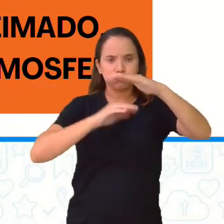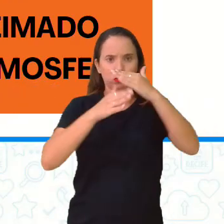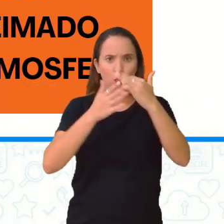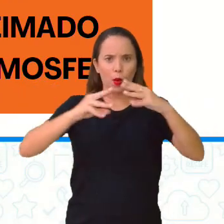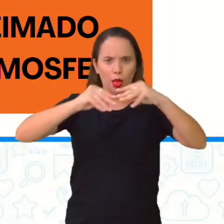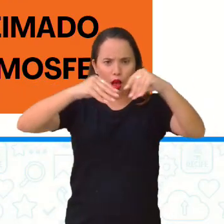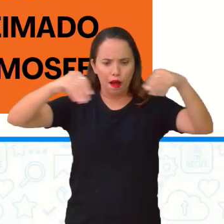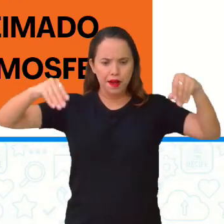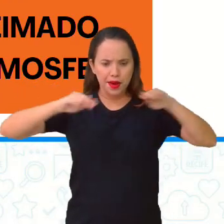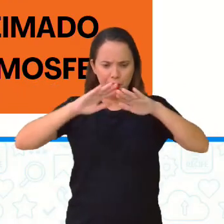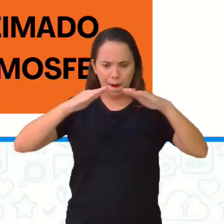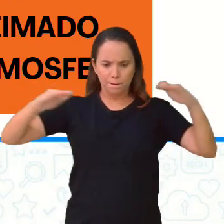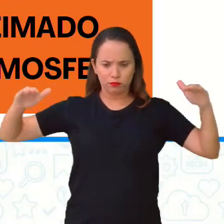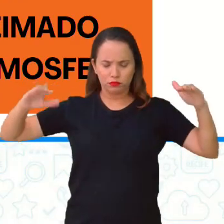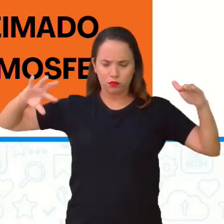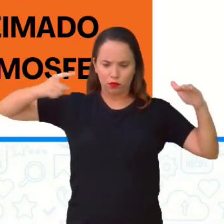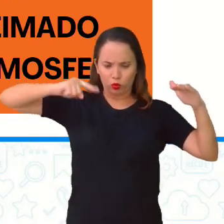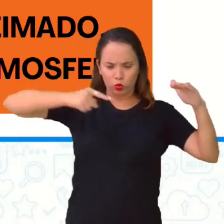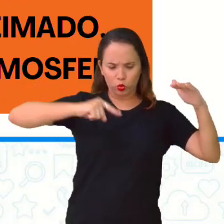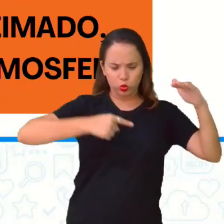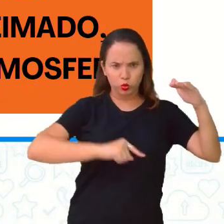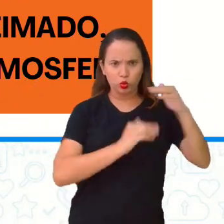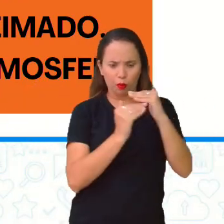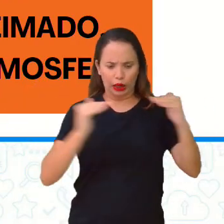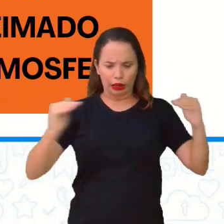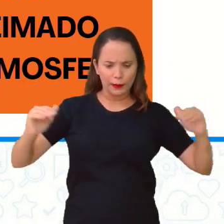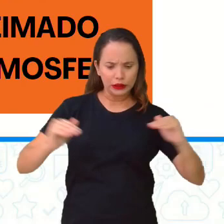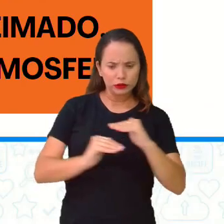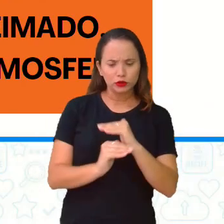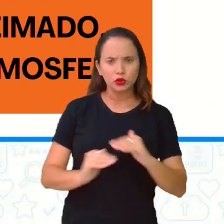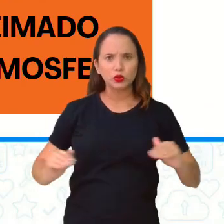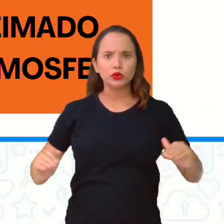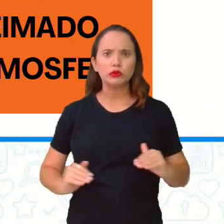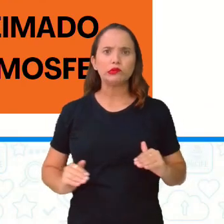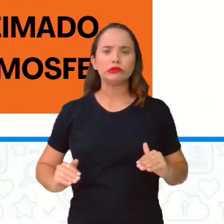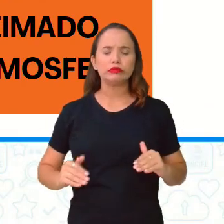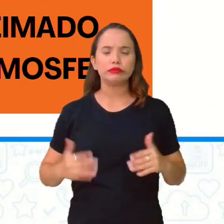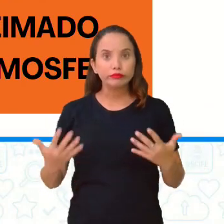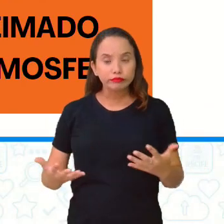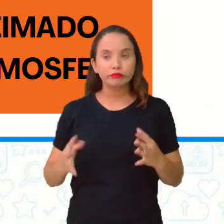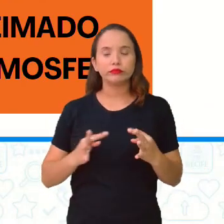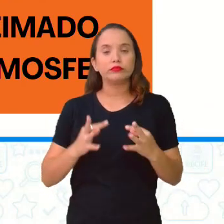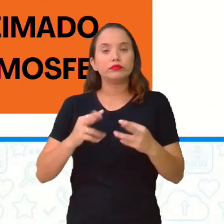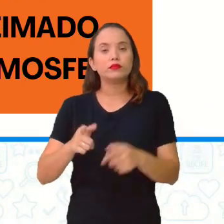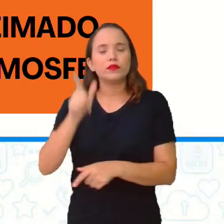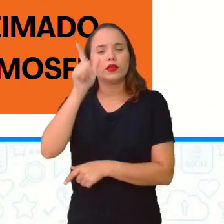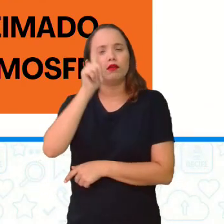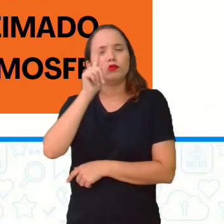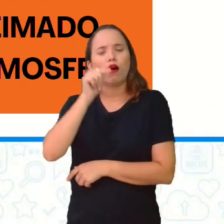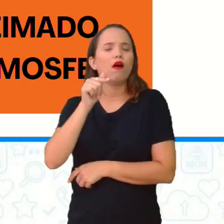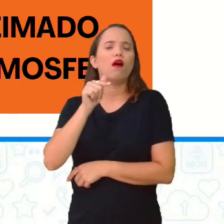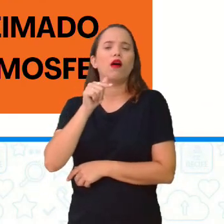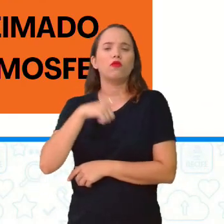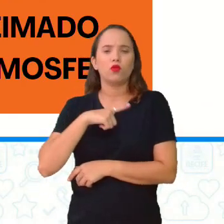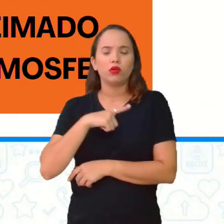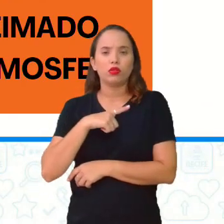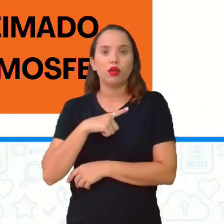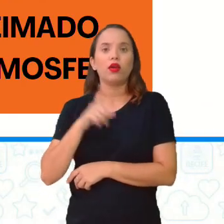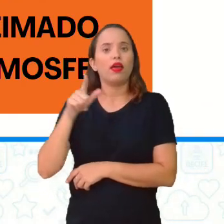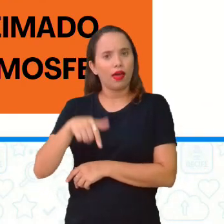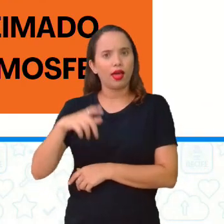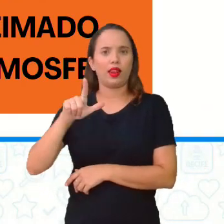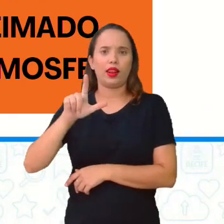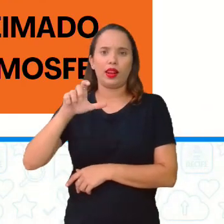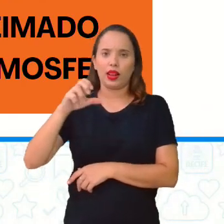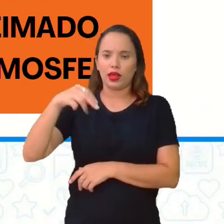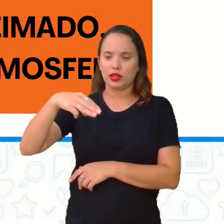do mar, a água do rio, e toda essa água, ela forma justamente o lençol freático do nosso planetinha.